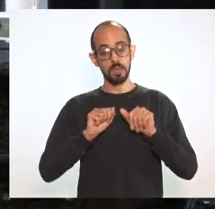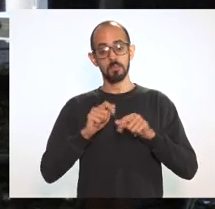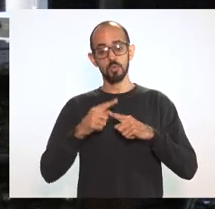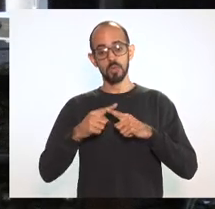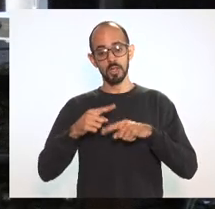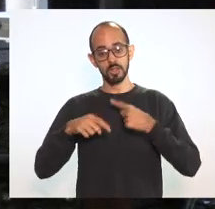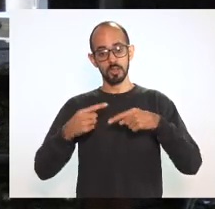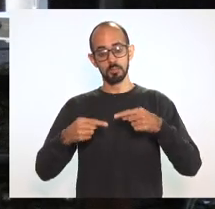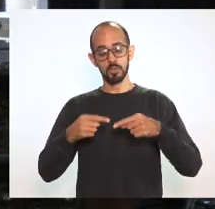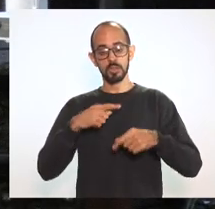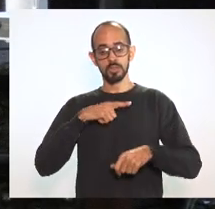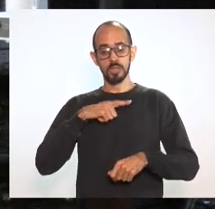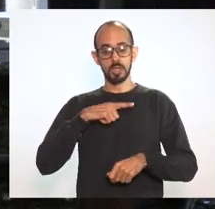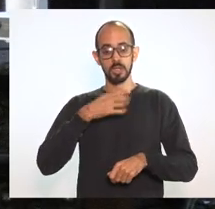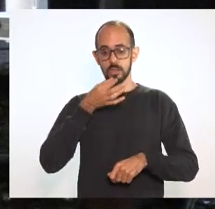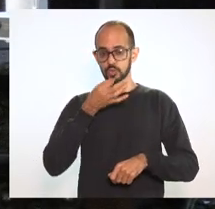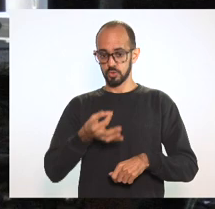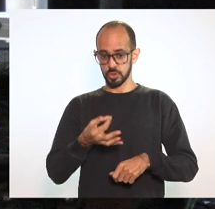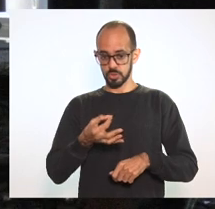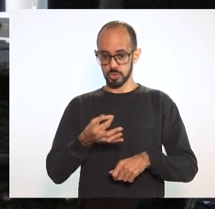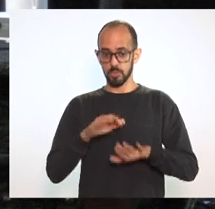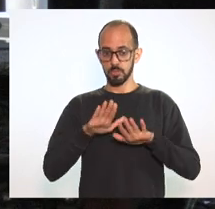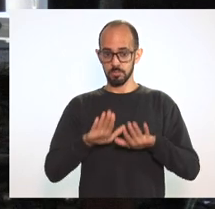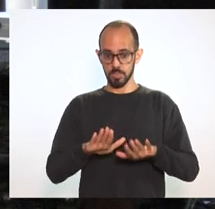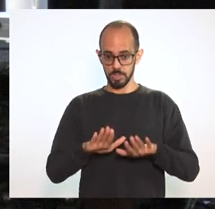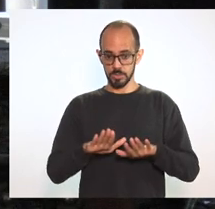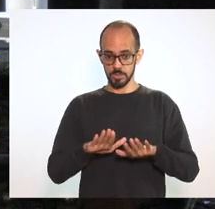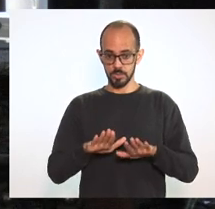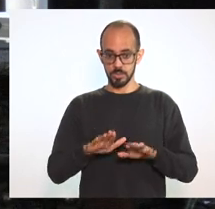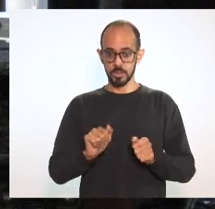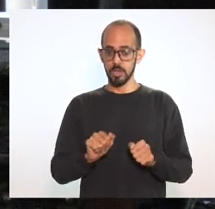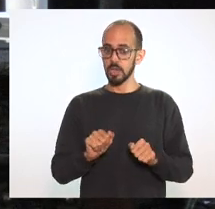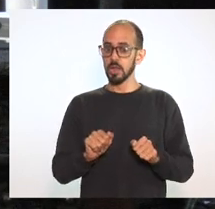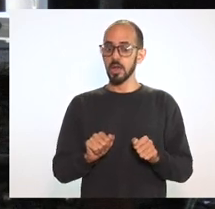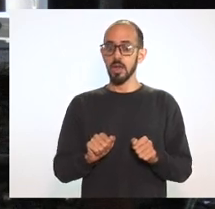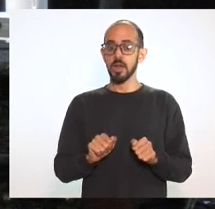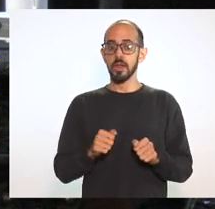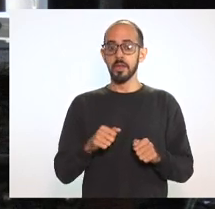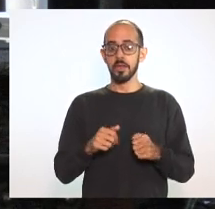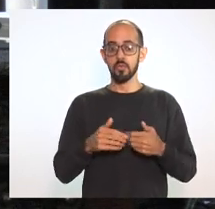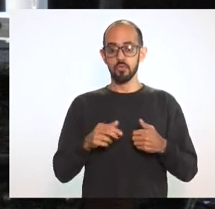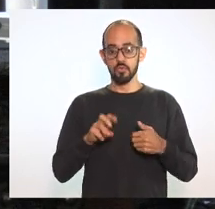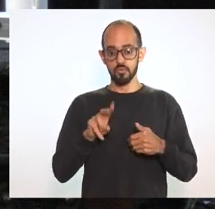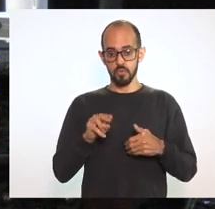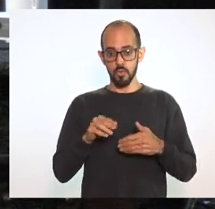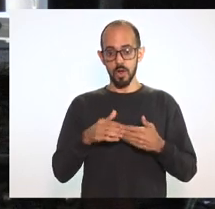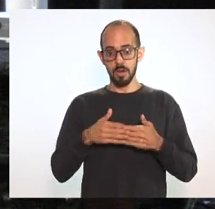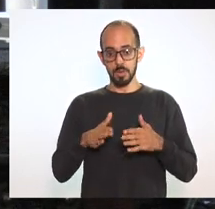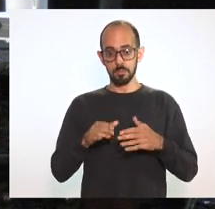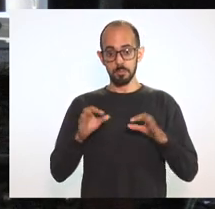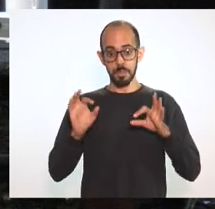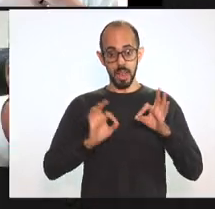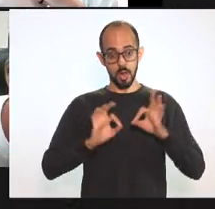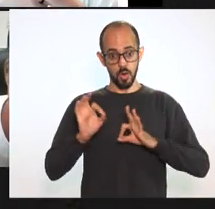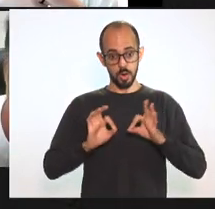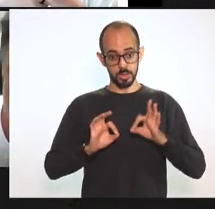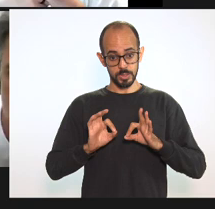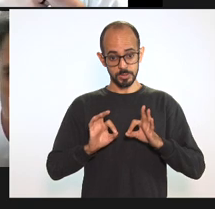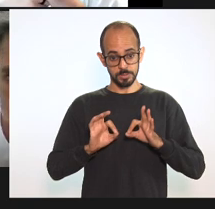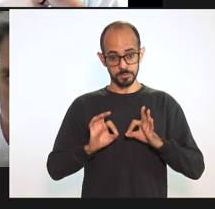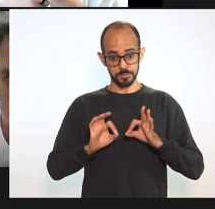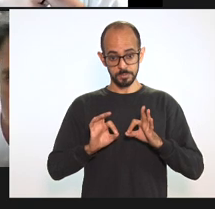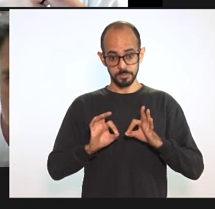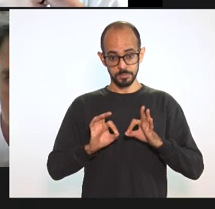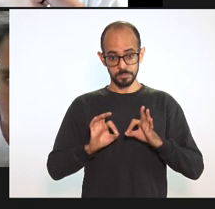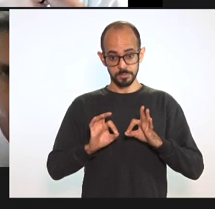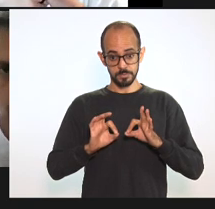parecer. Vou cantar mais o último projeto da pauta e abro para pela ordem. Eu fui, pela presidente, eu então, questão